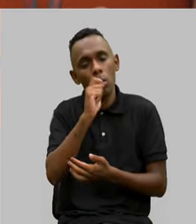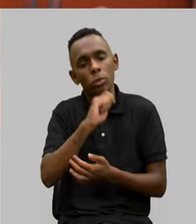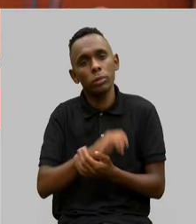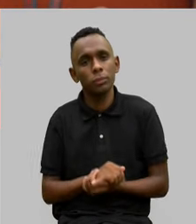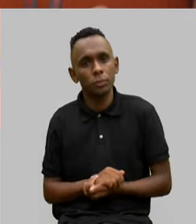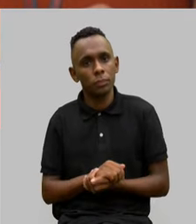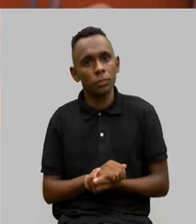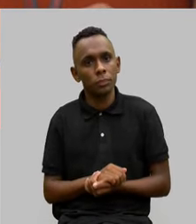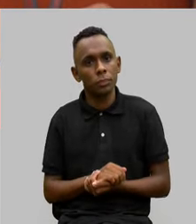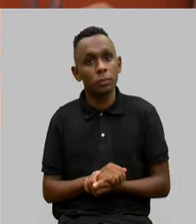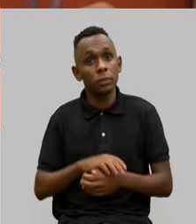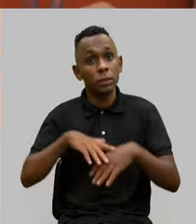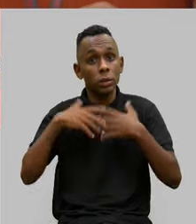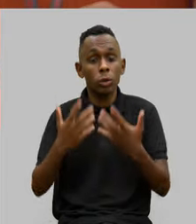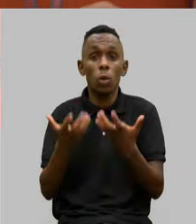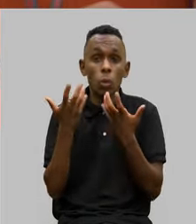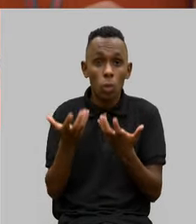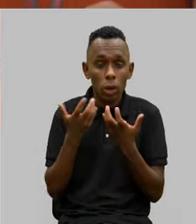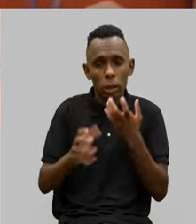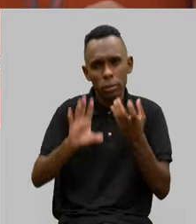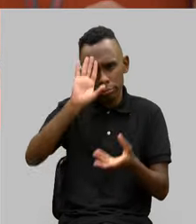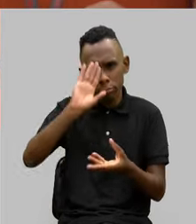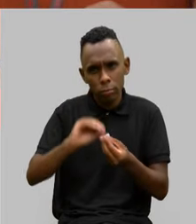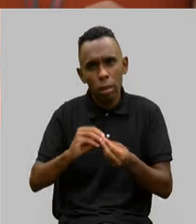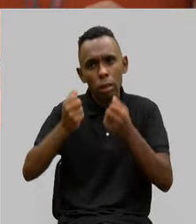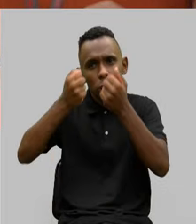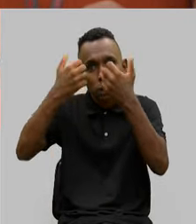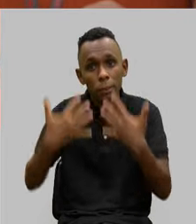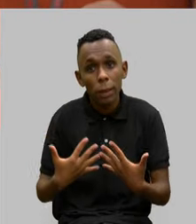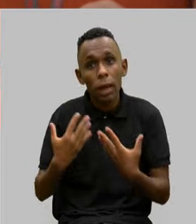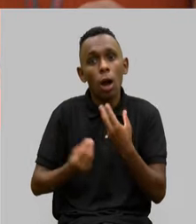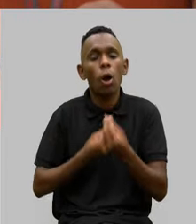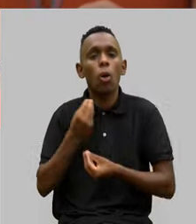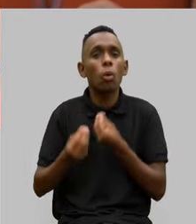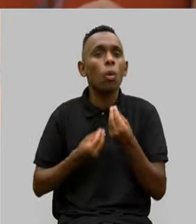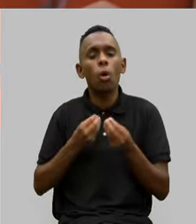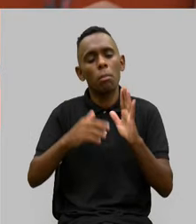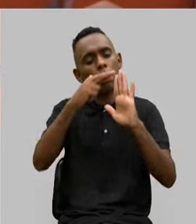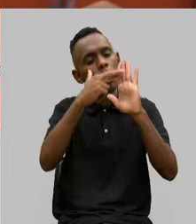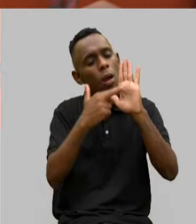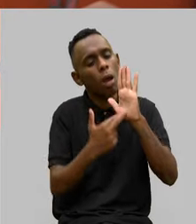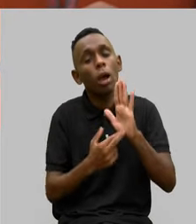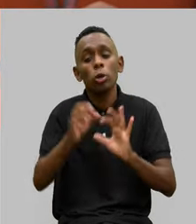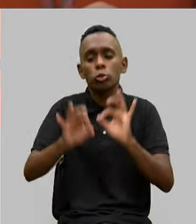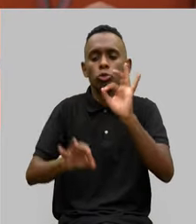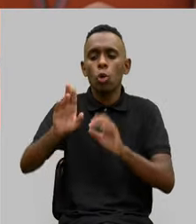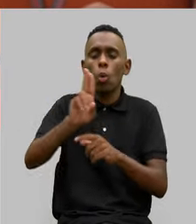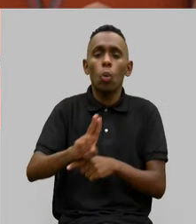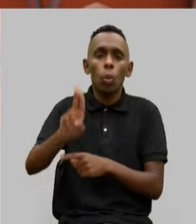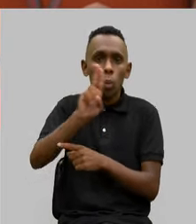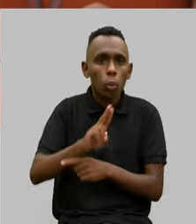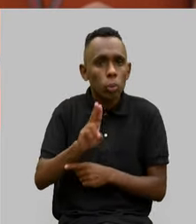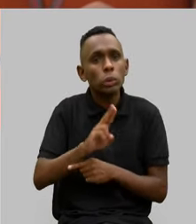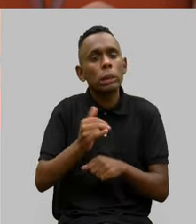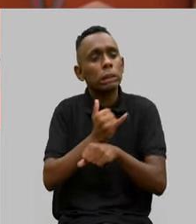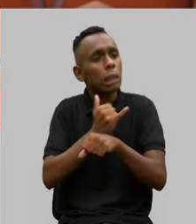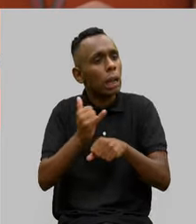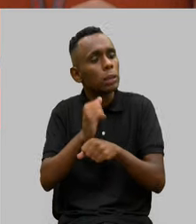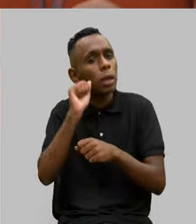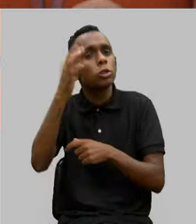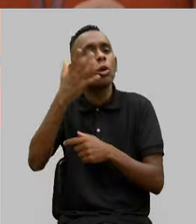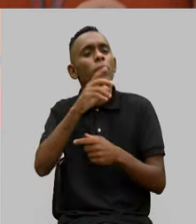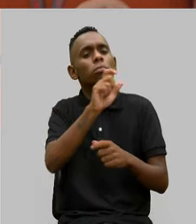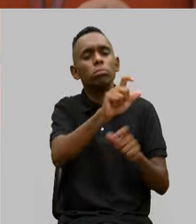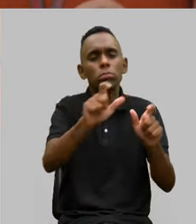E então eu queria só rapidamente expar como que qual que é o critério que o judiciário utiliza para para decidir esses